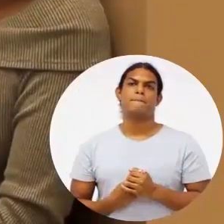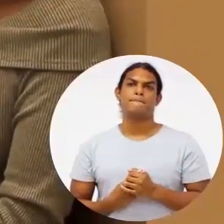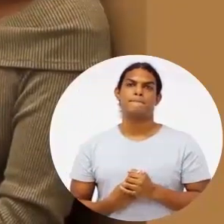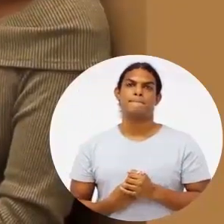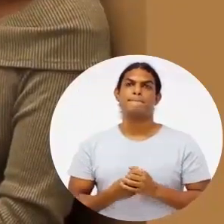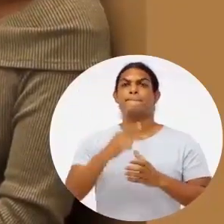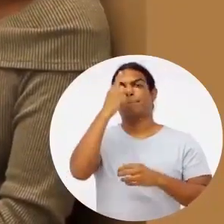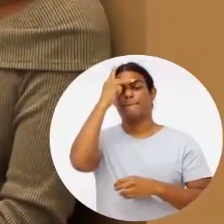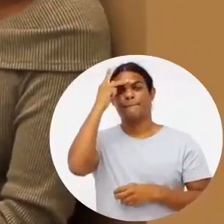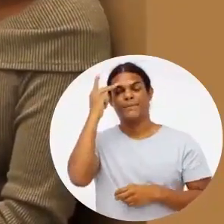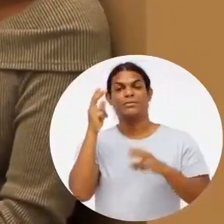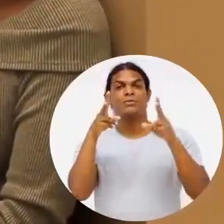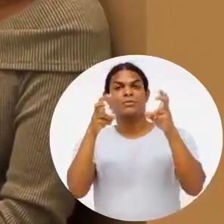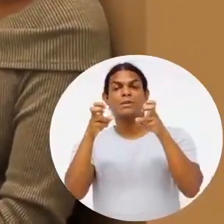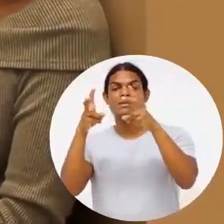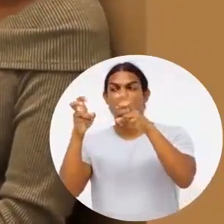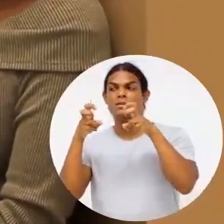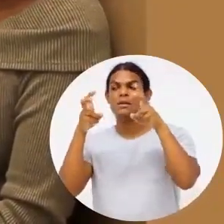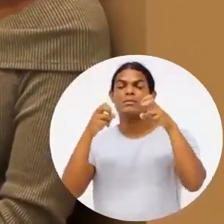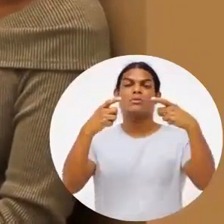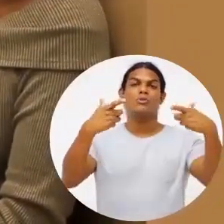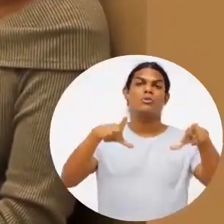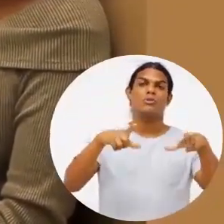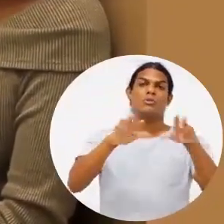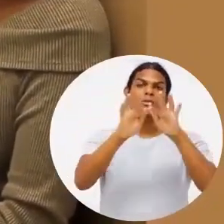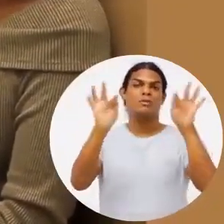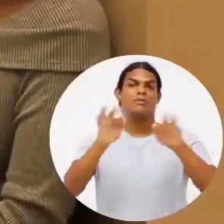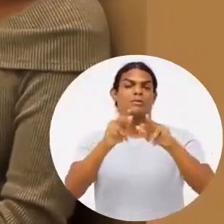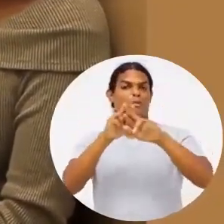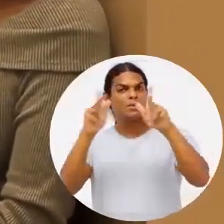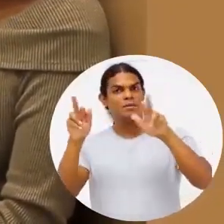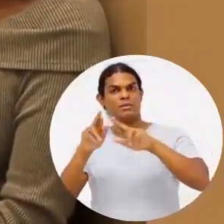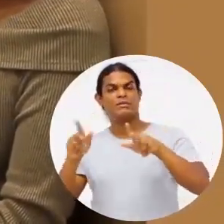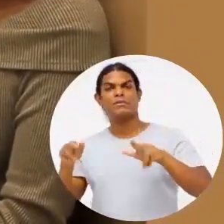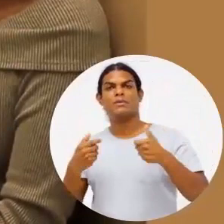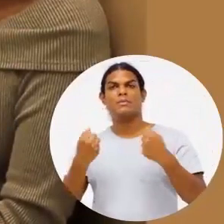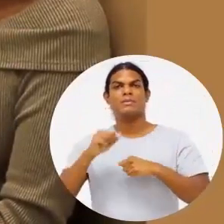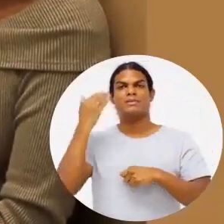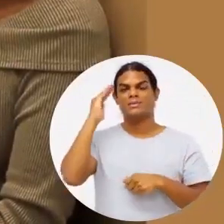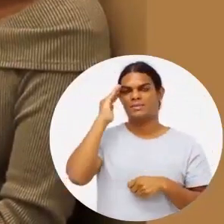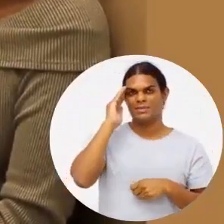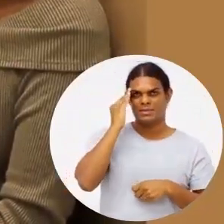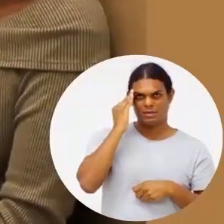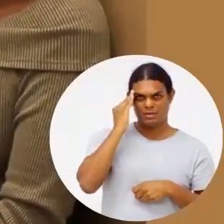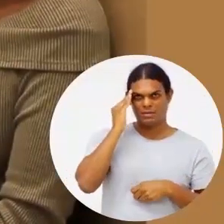pessoas percebem as coisas de maneira diferente, né? Então, assim, eu preciso